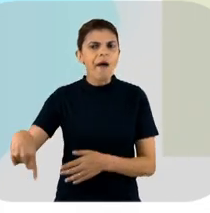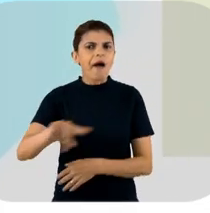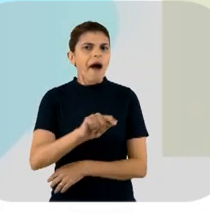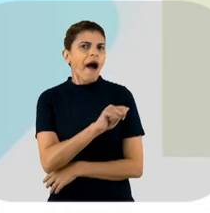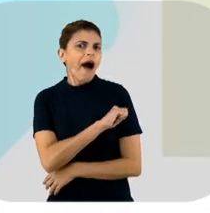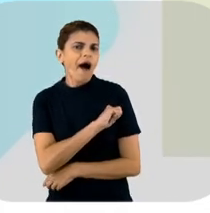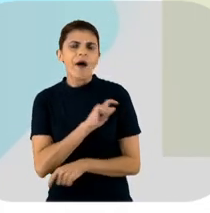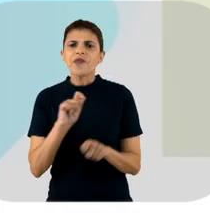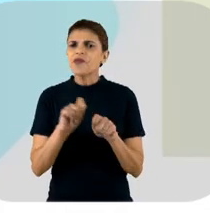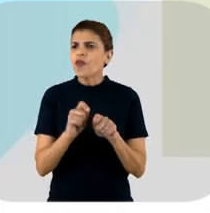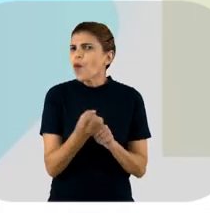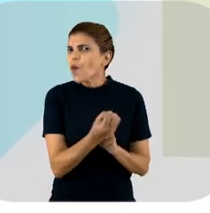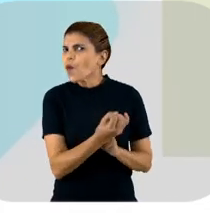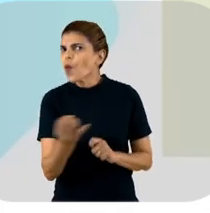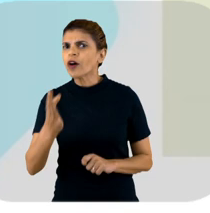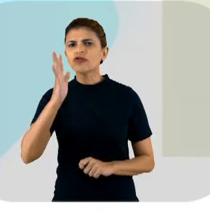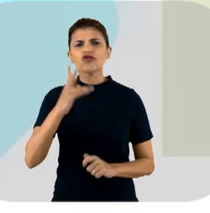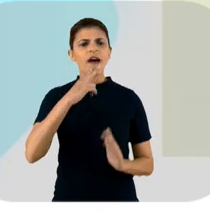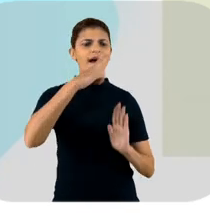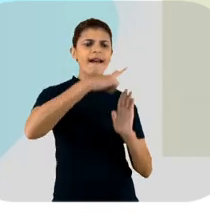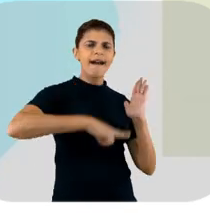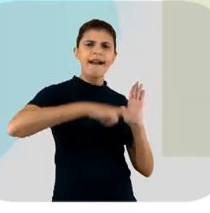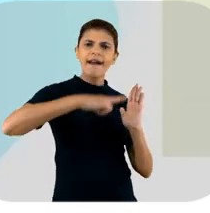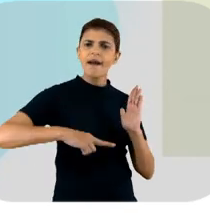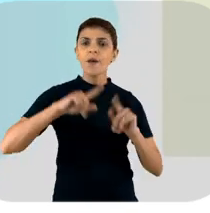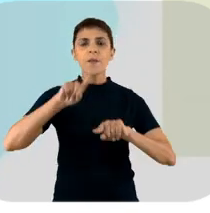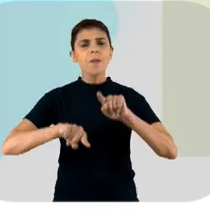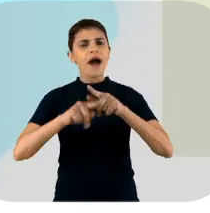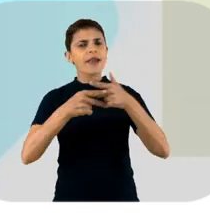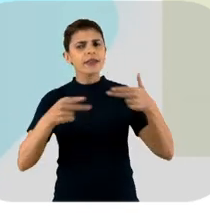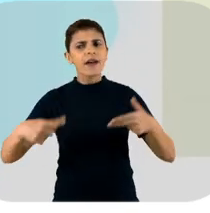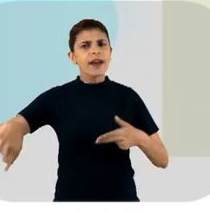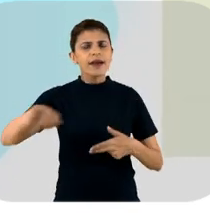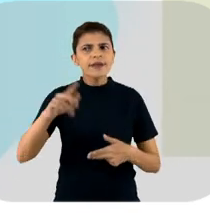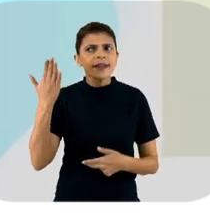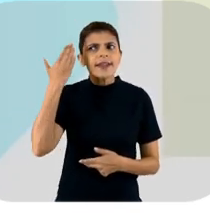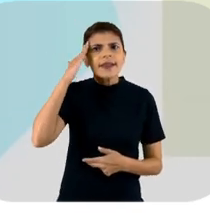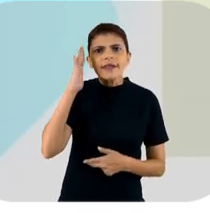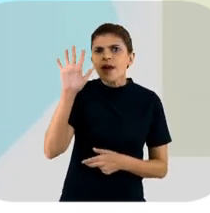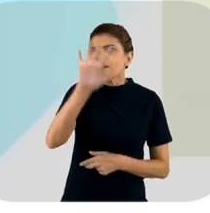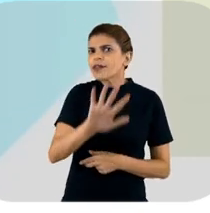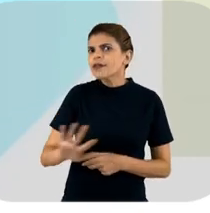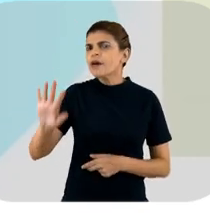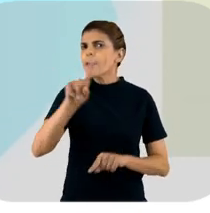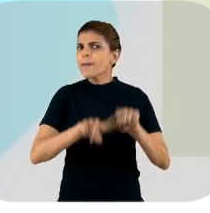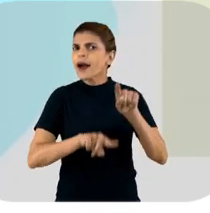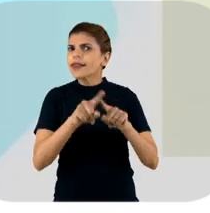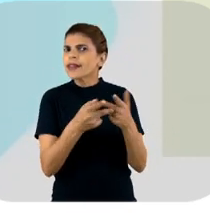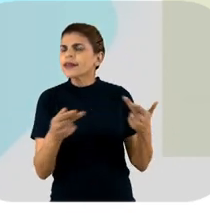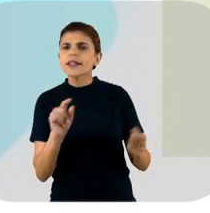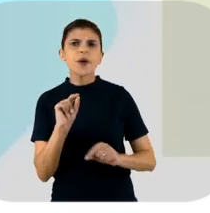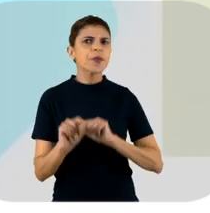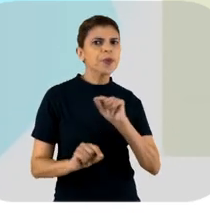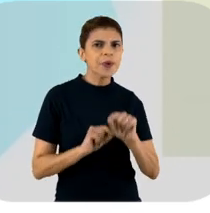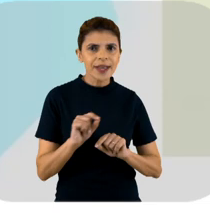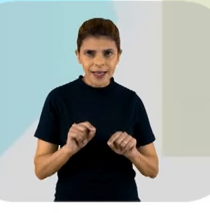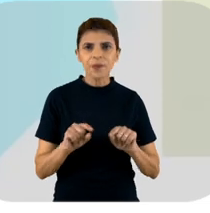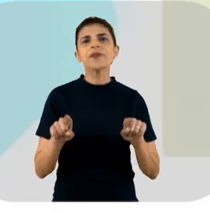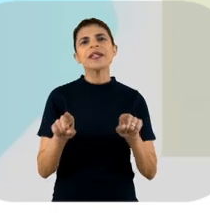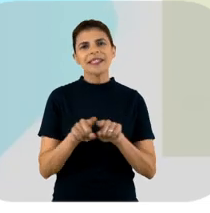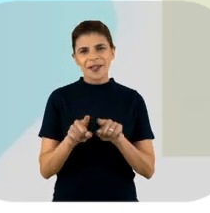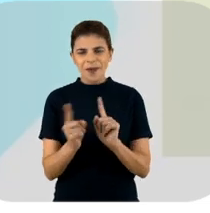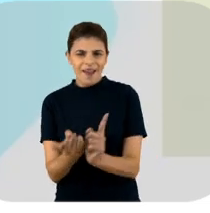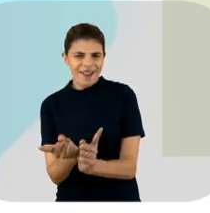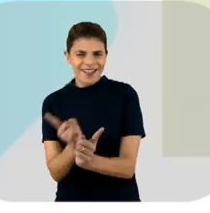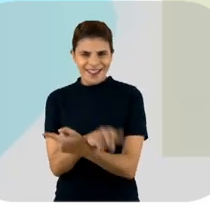os alunos, quantos já leram aqueles materiais e o que eles compreenderam daqueles materiais. E o conceito